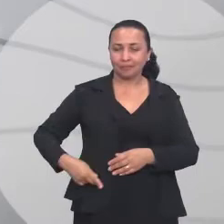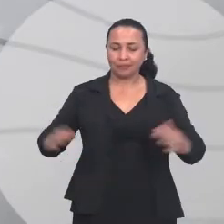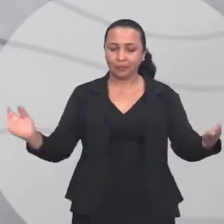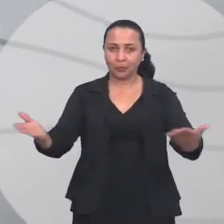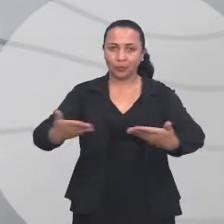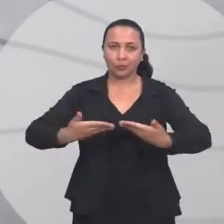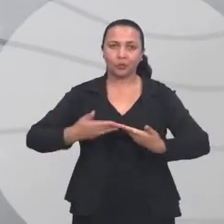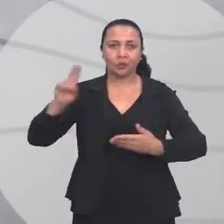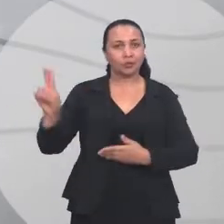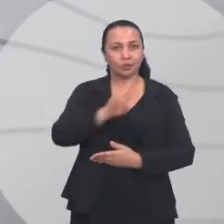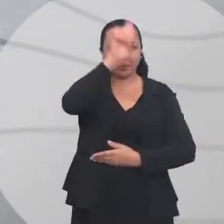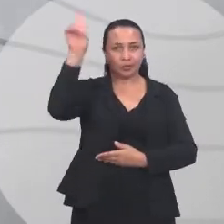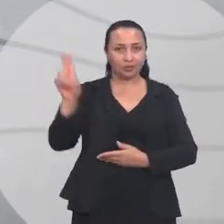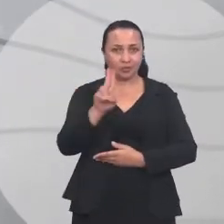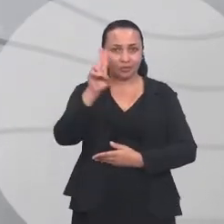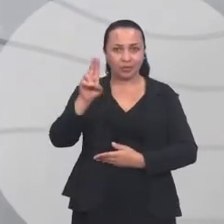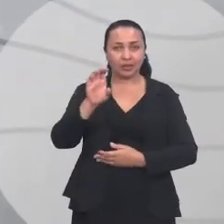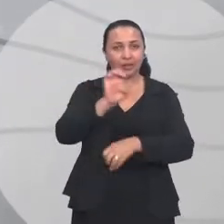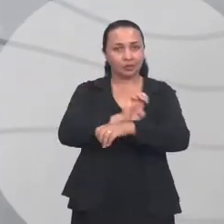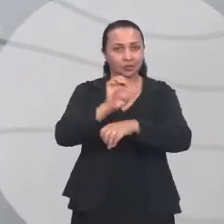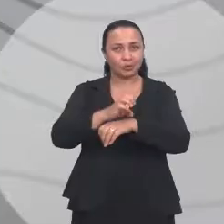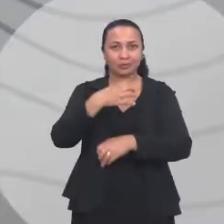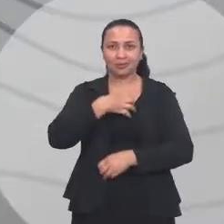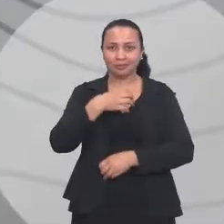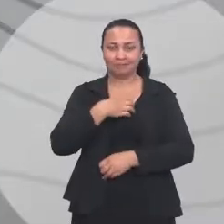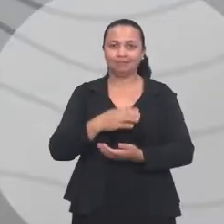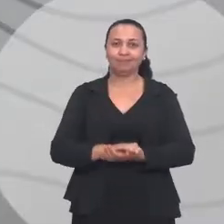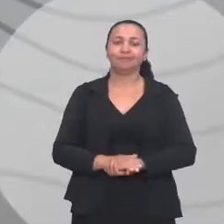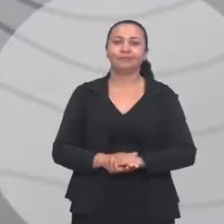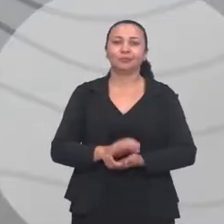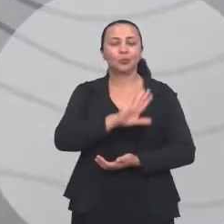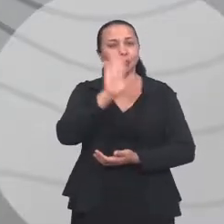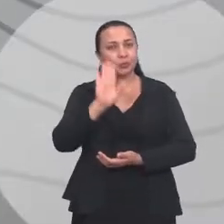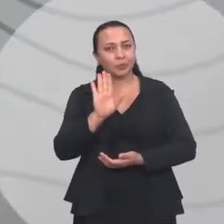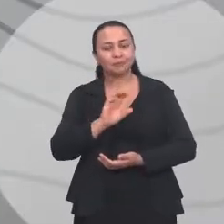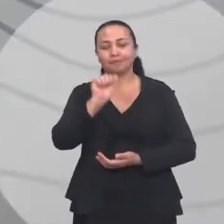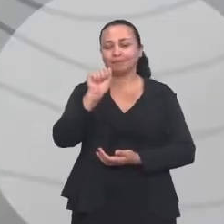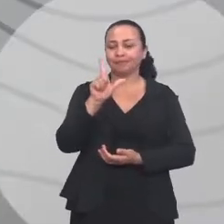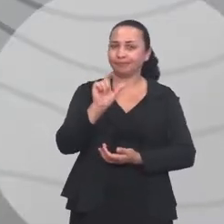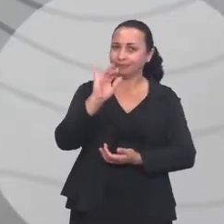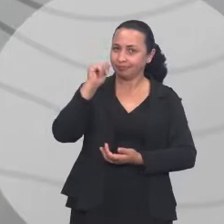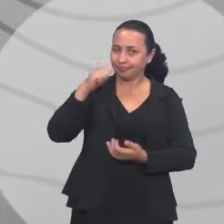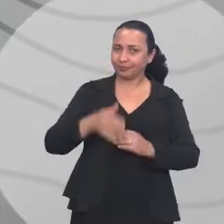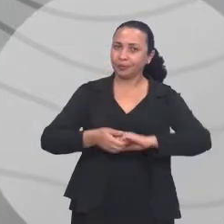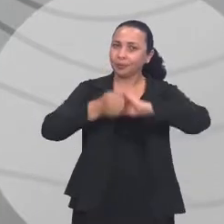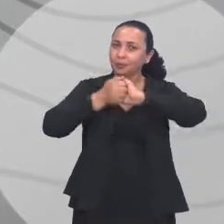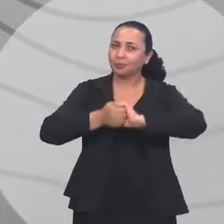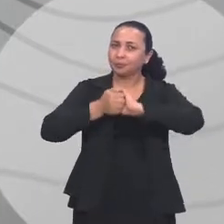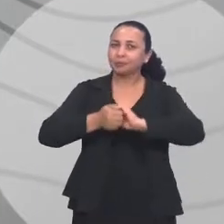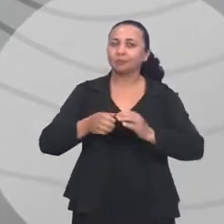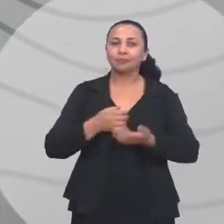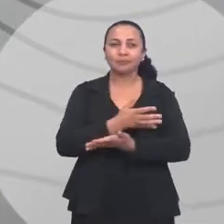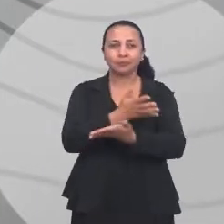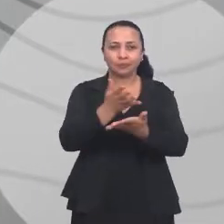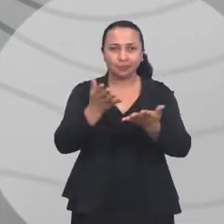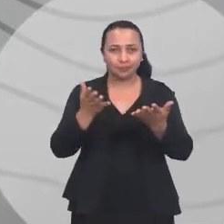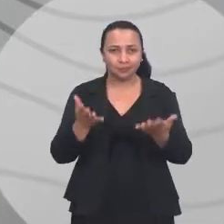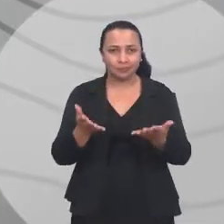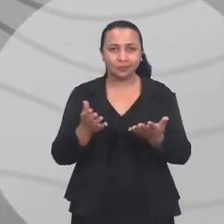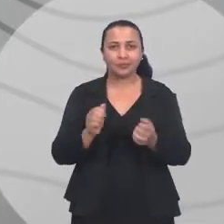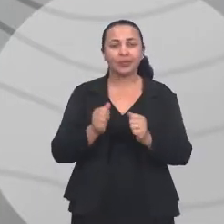é presidente do fórum das universidades estaduais baianas certo aline quero cumprimentar a todos